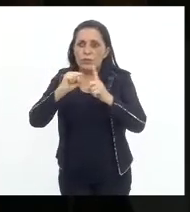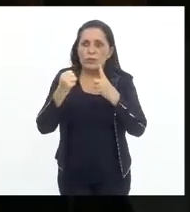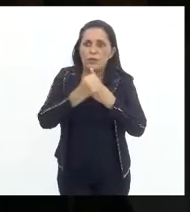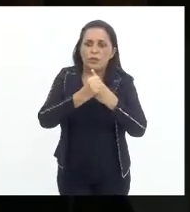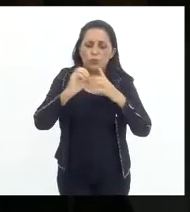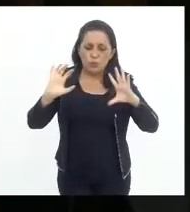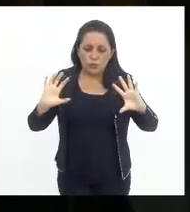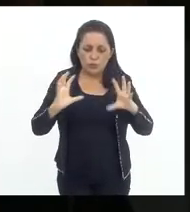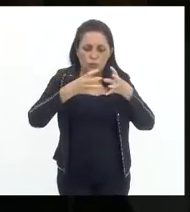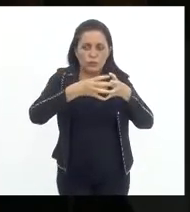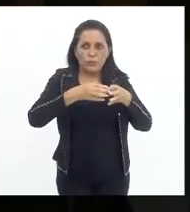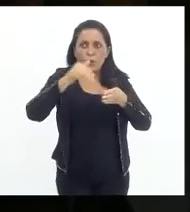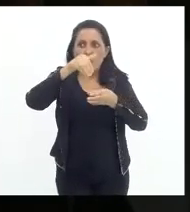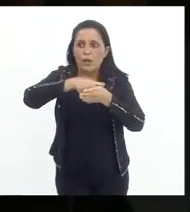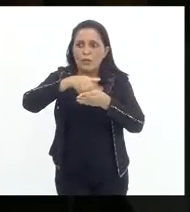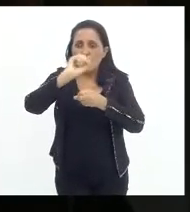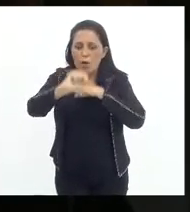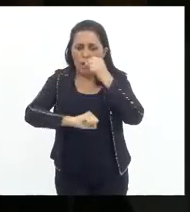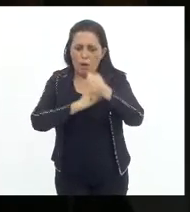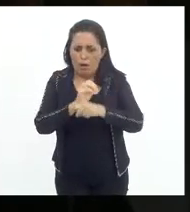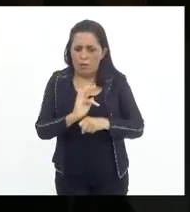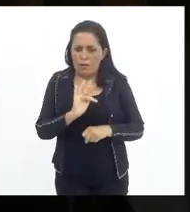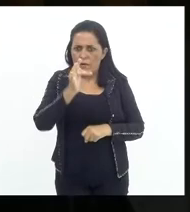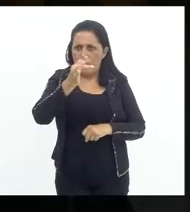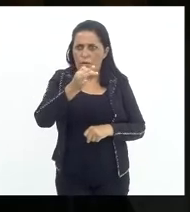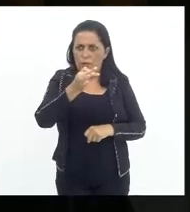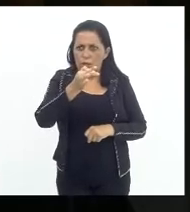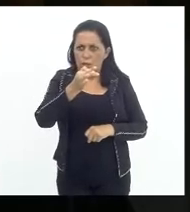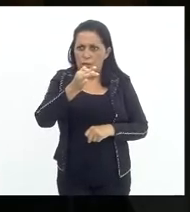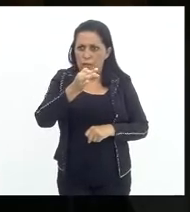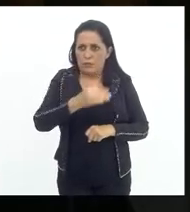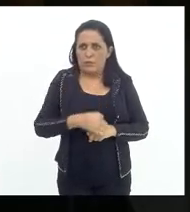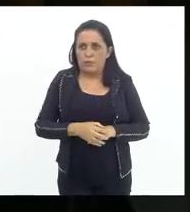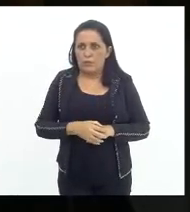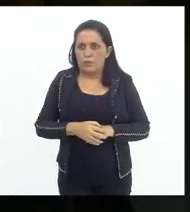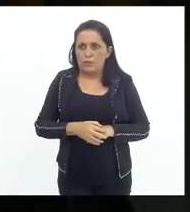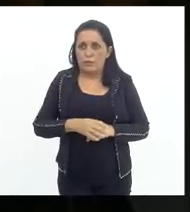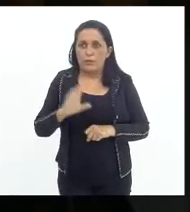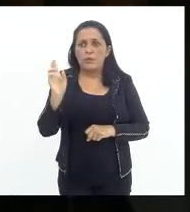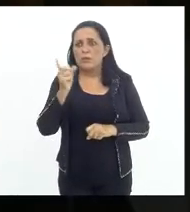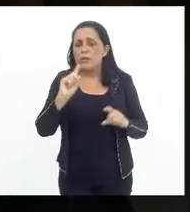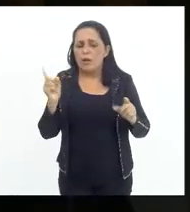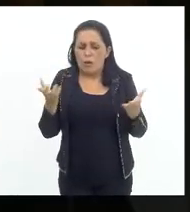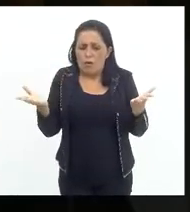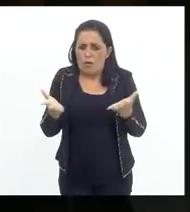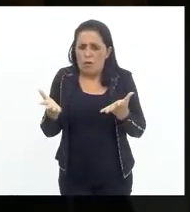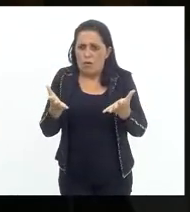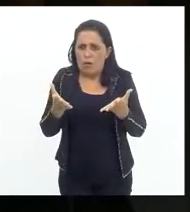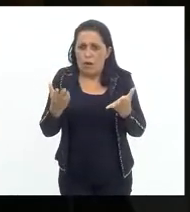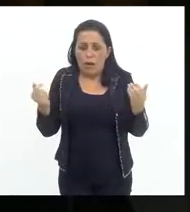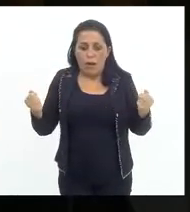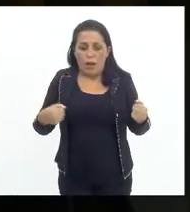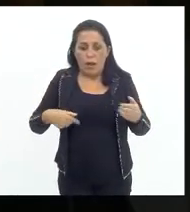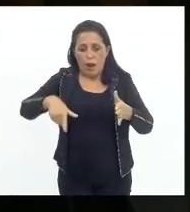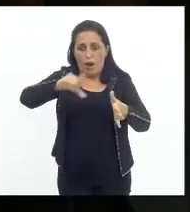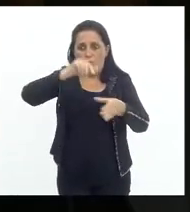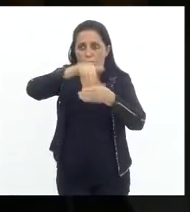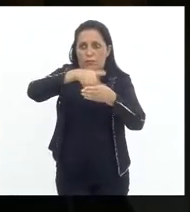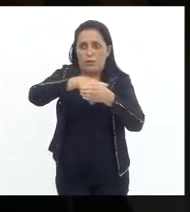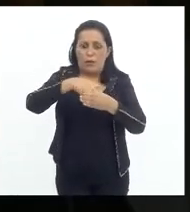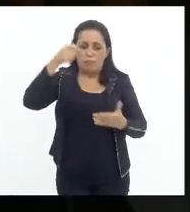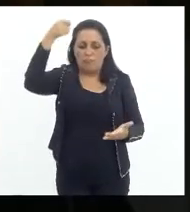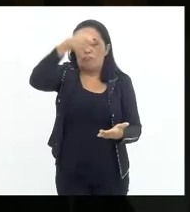constituído eleição é no ano que vem não tem que ser a proteção eleitoral Horizonte eleitoral a